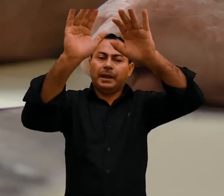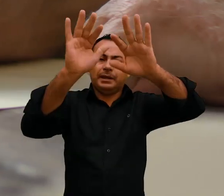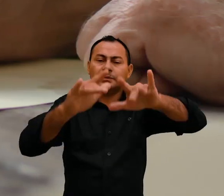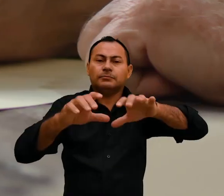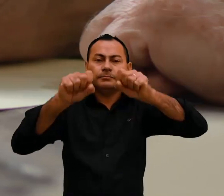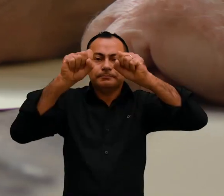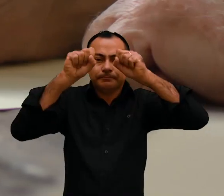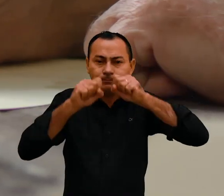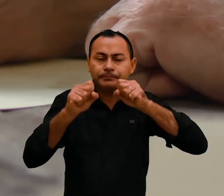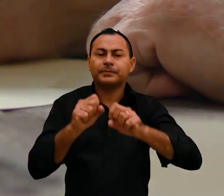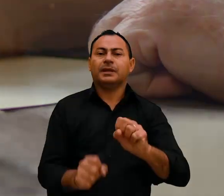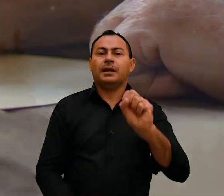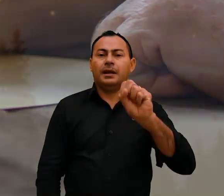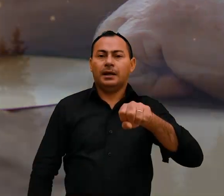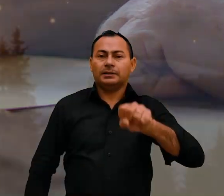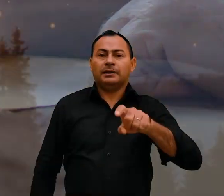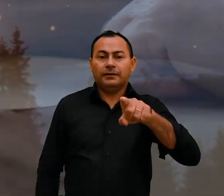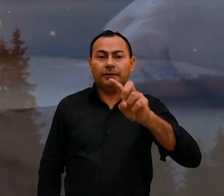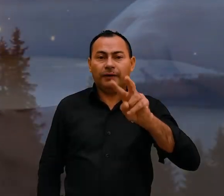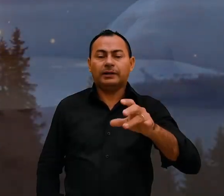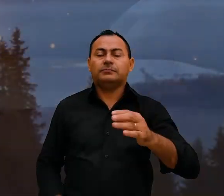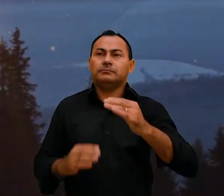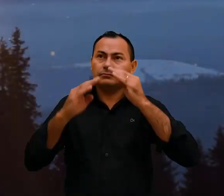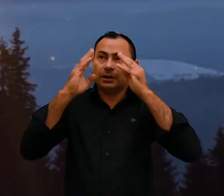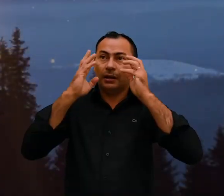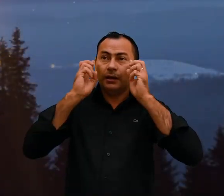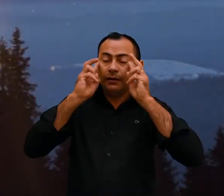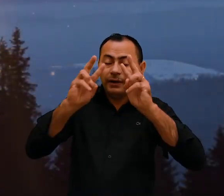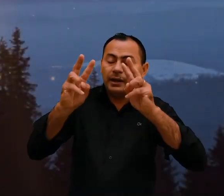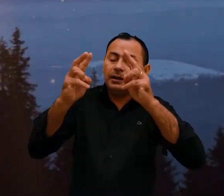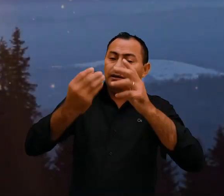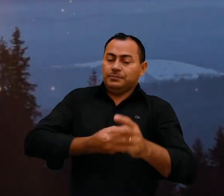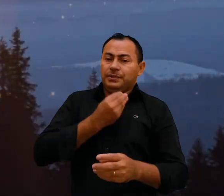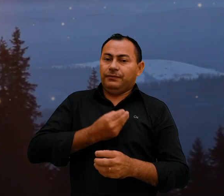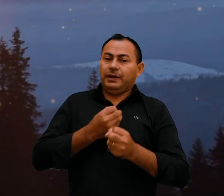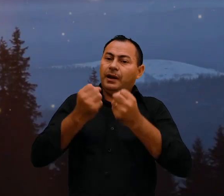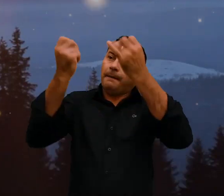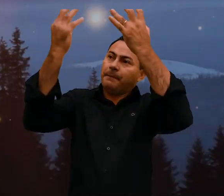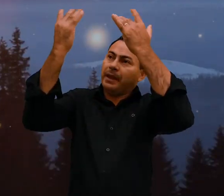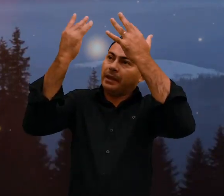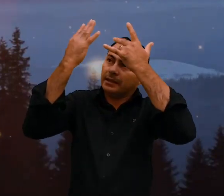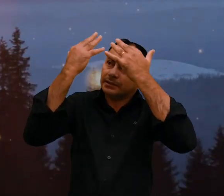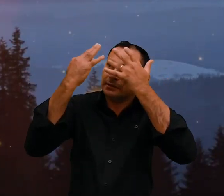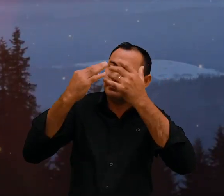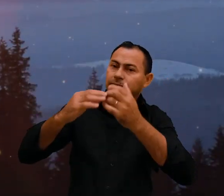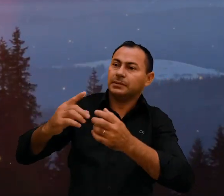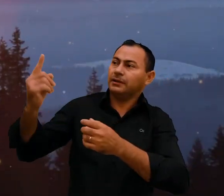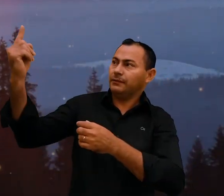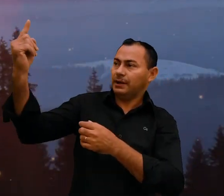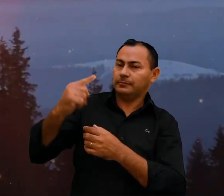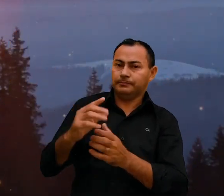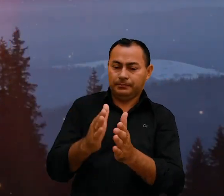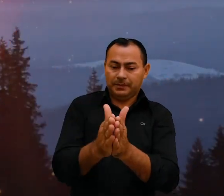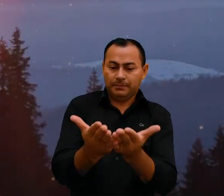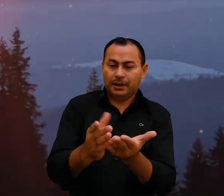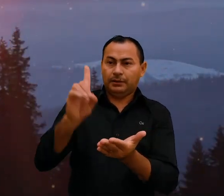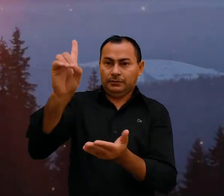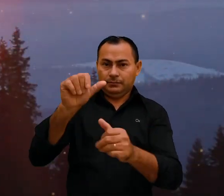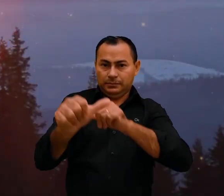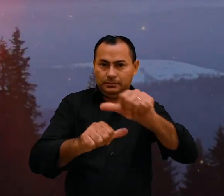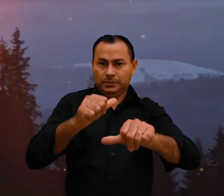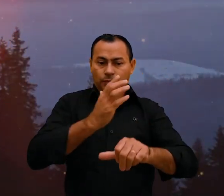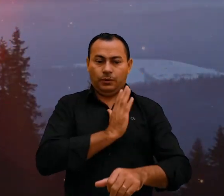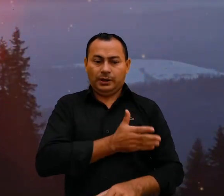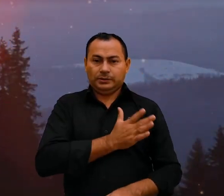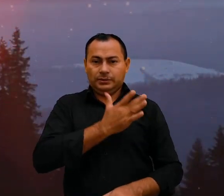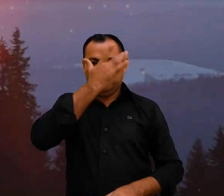benção e assim você vai contemplar a bênção que virá essa é a palavra